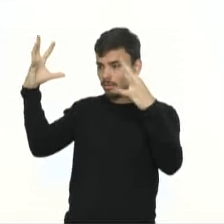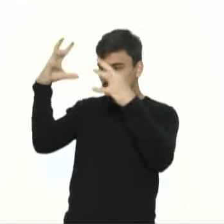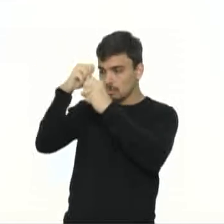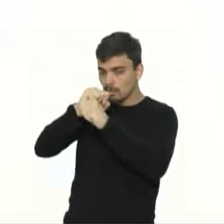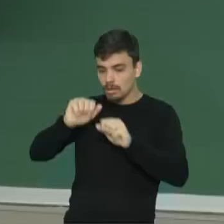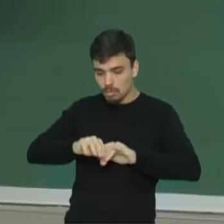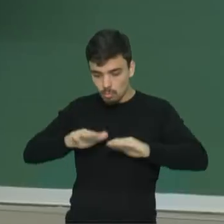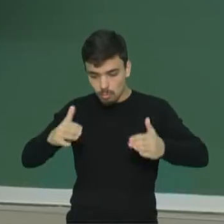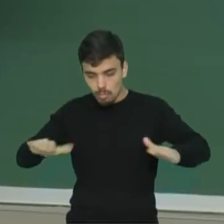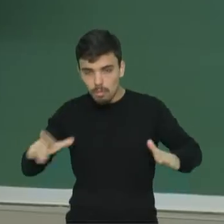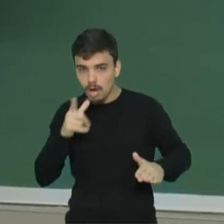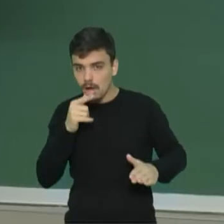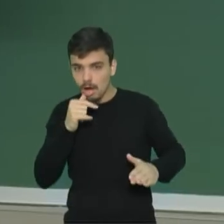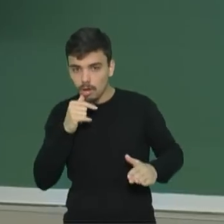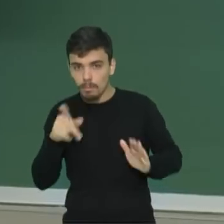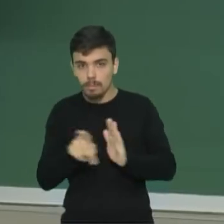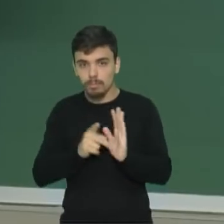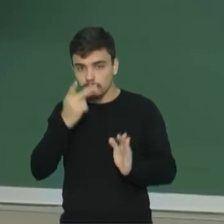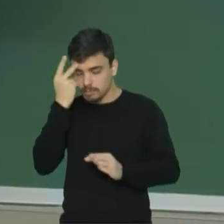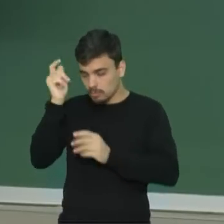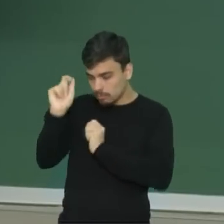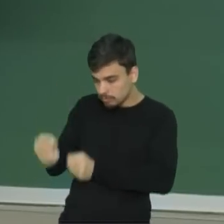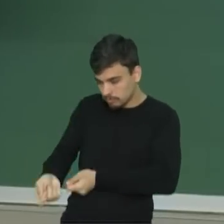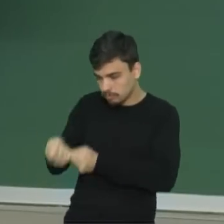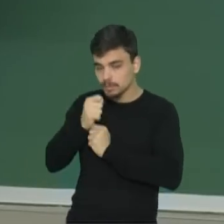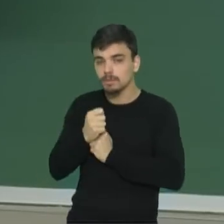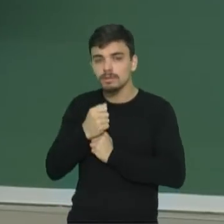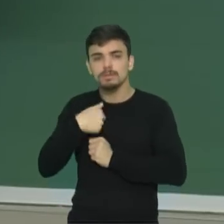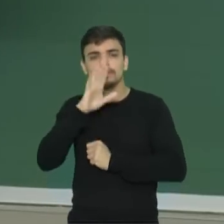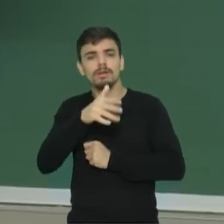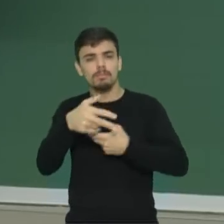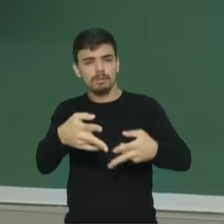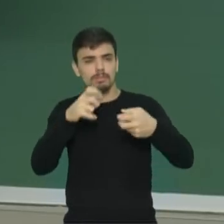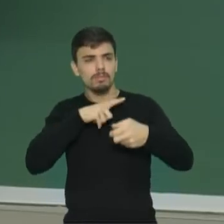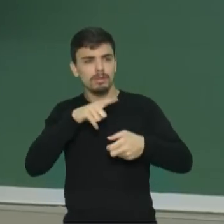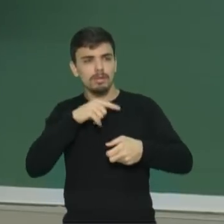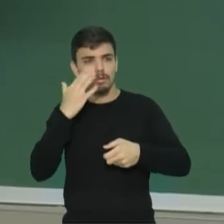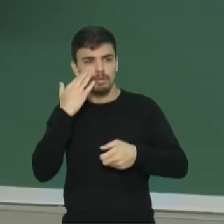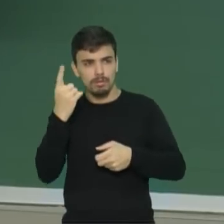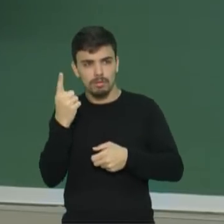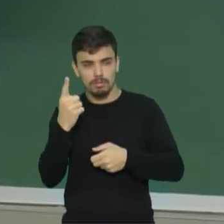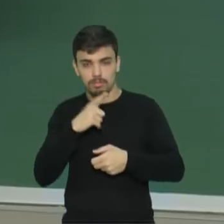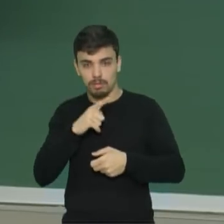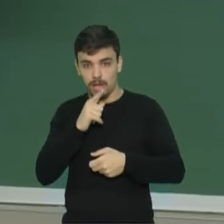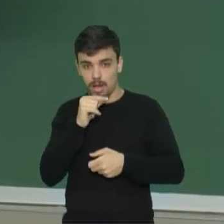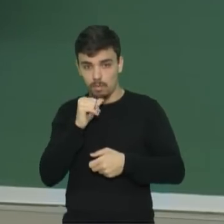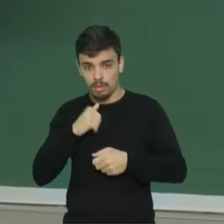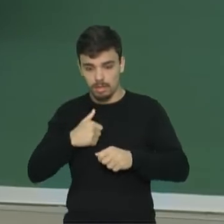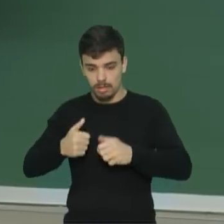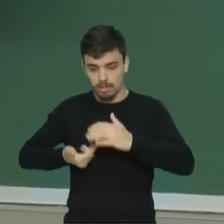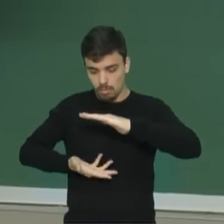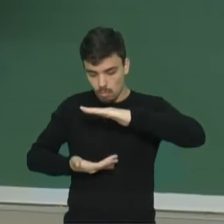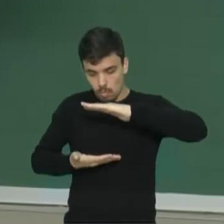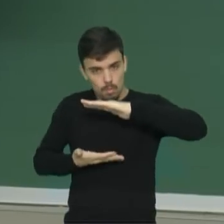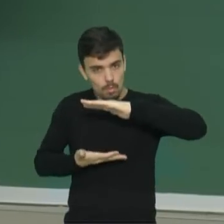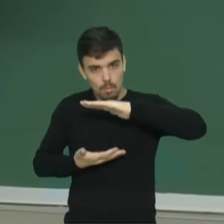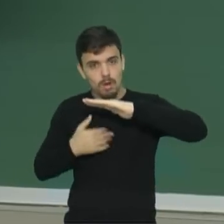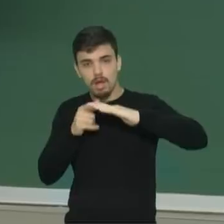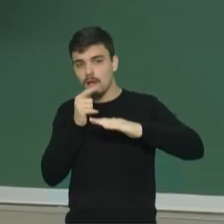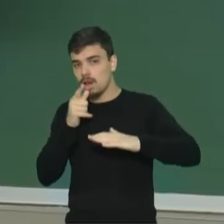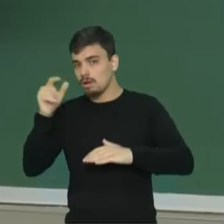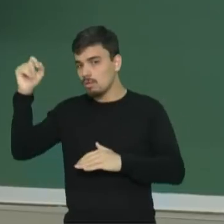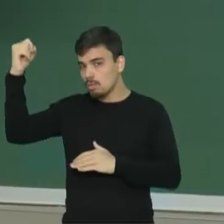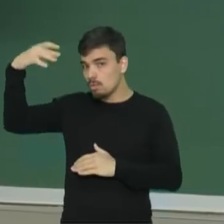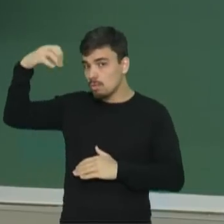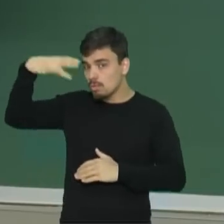para o pescador. Já perceberam que algumas vezes você olha para a água e a água está refletindo a luz? Se eu estivesse